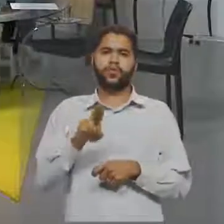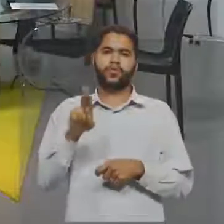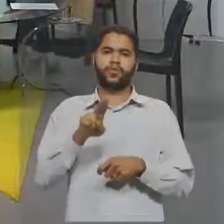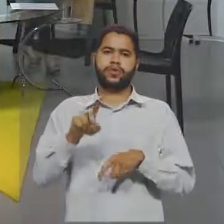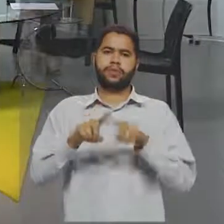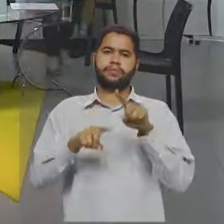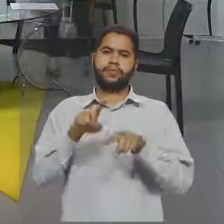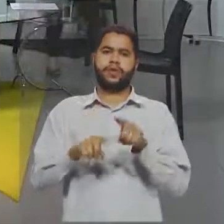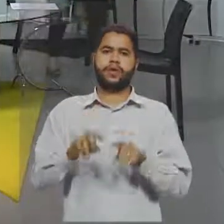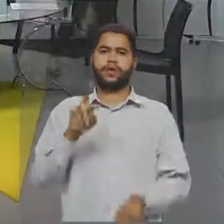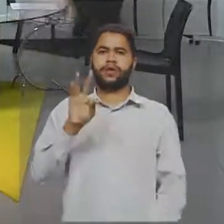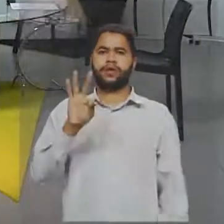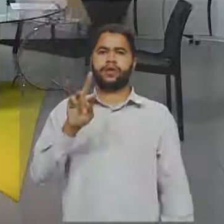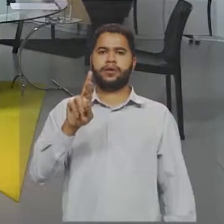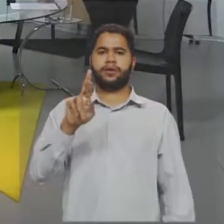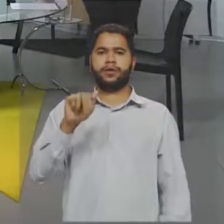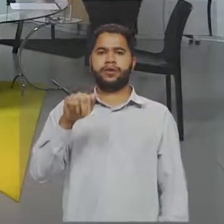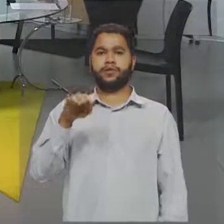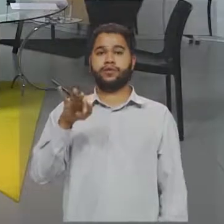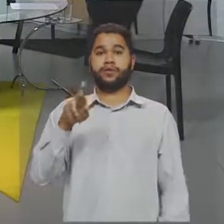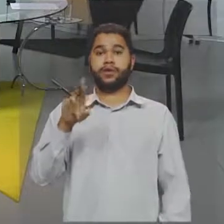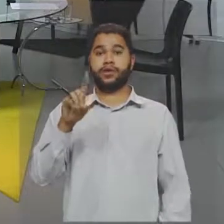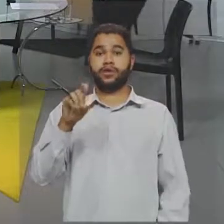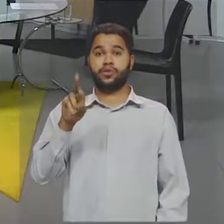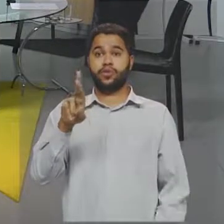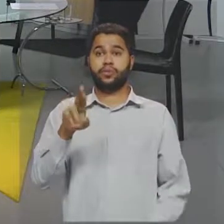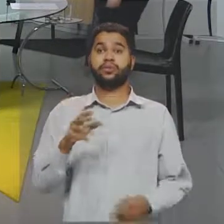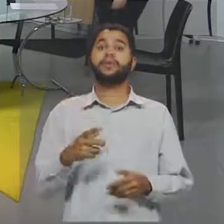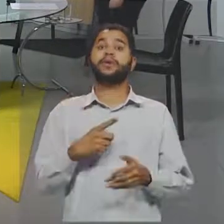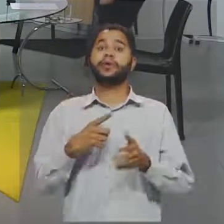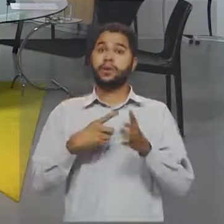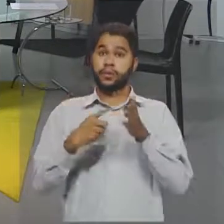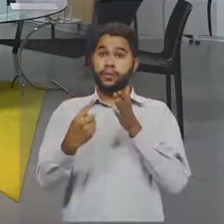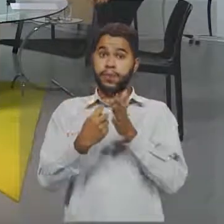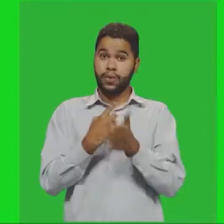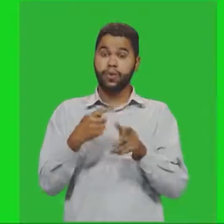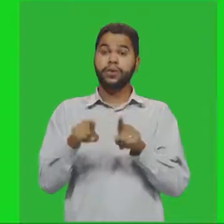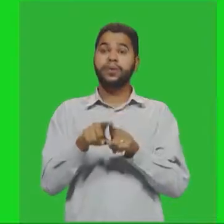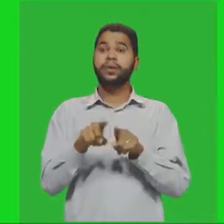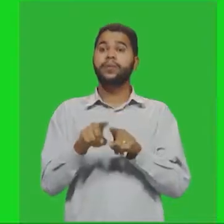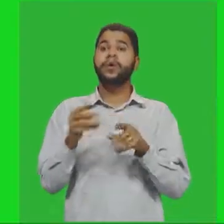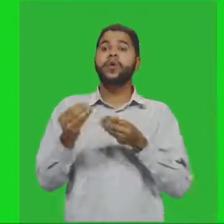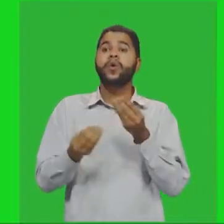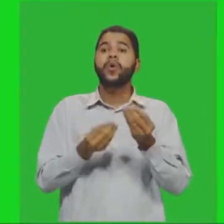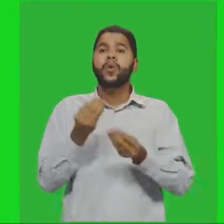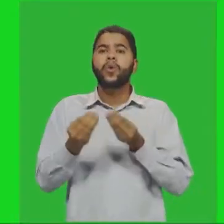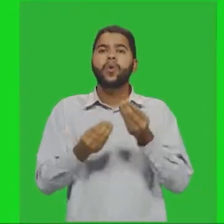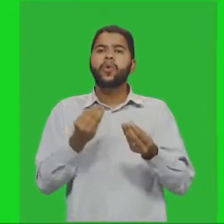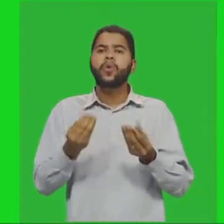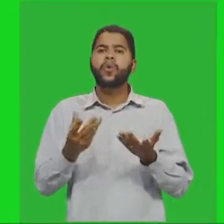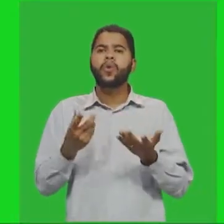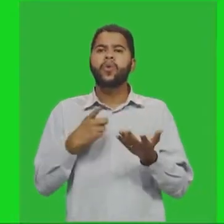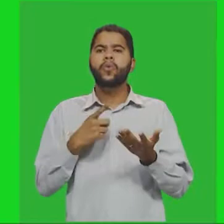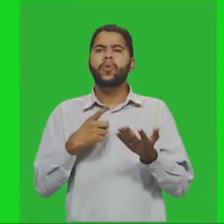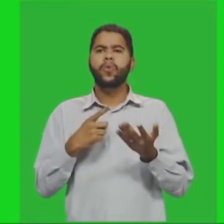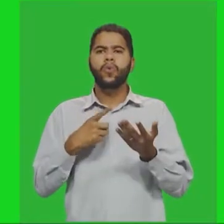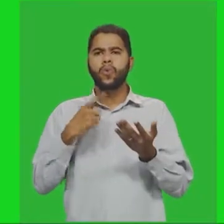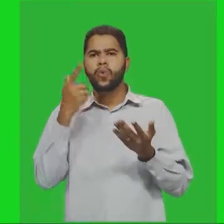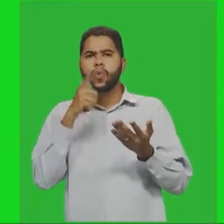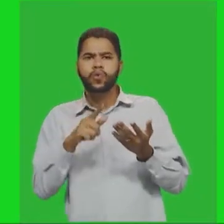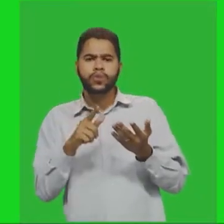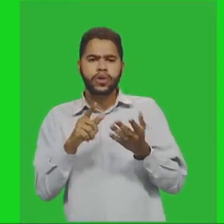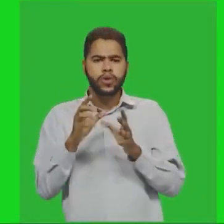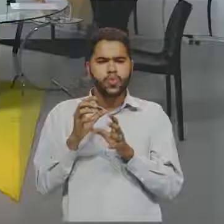bom? A próxima pergunta, professora Silvana, acho que tem até a ver com isso. Como posso construir um ângulo com o transferidor? Ah,